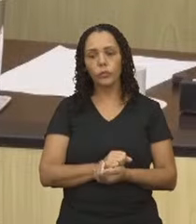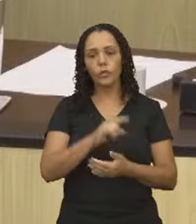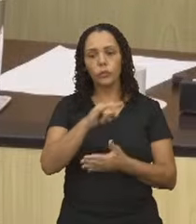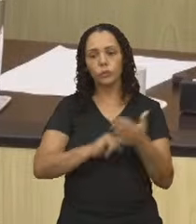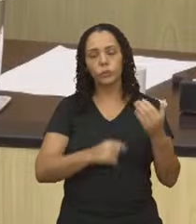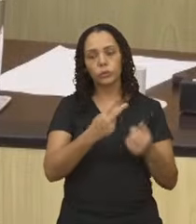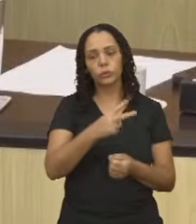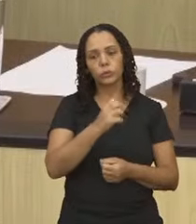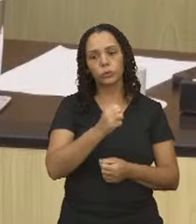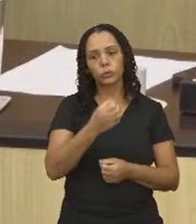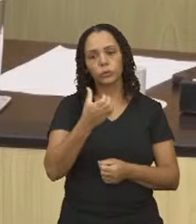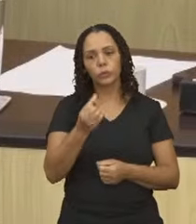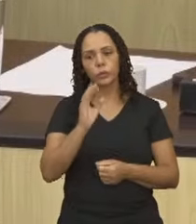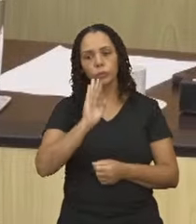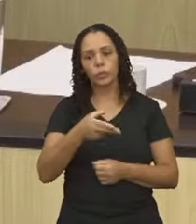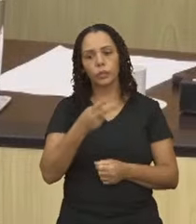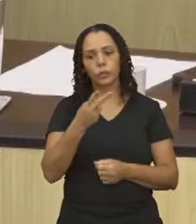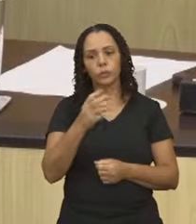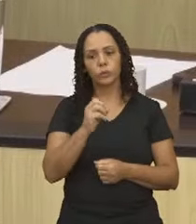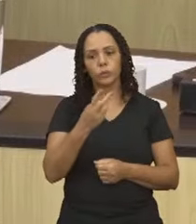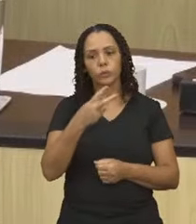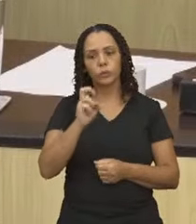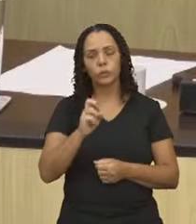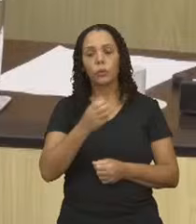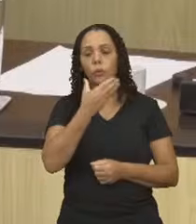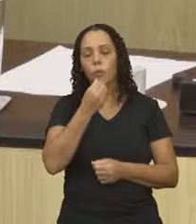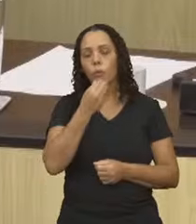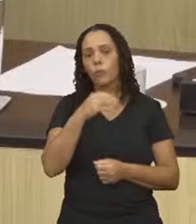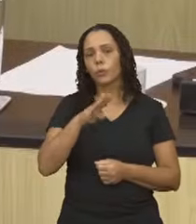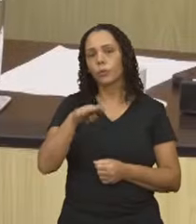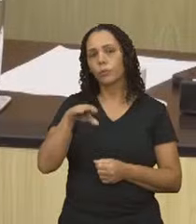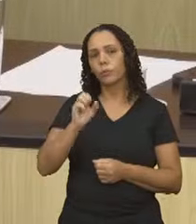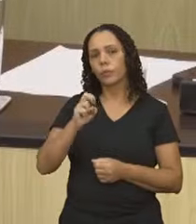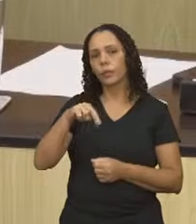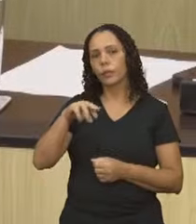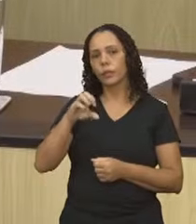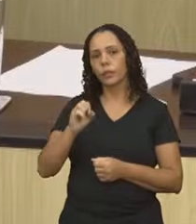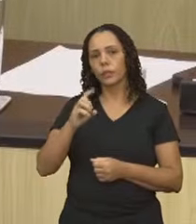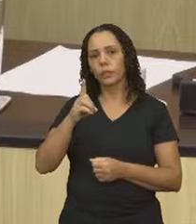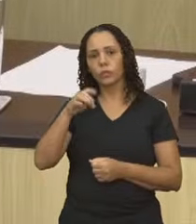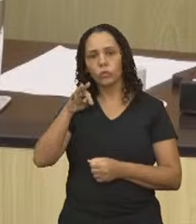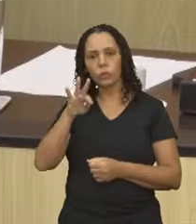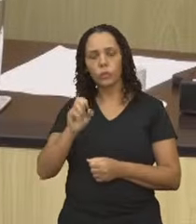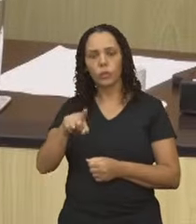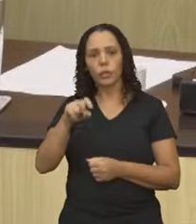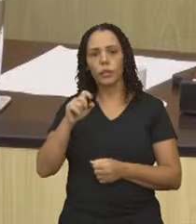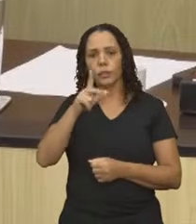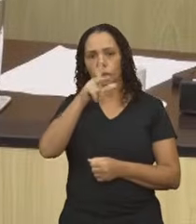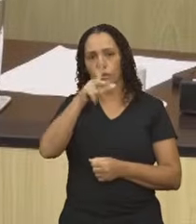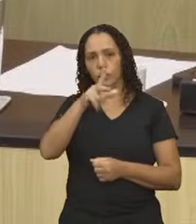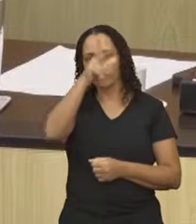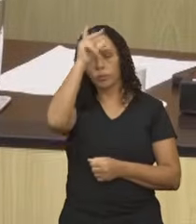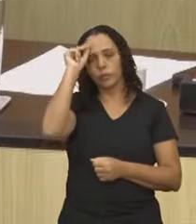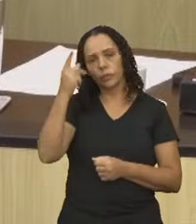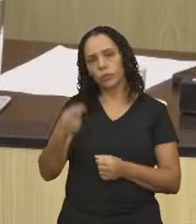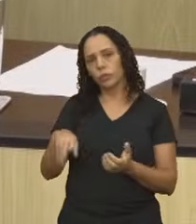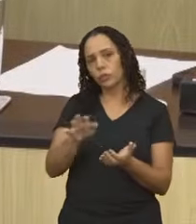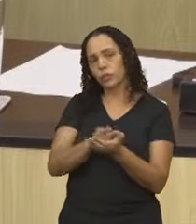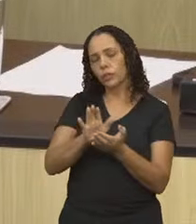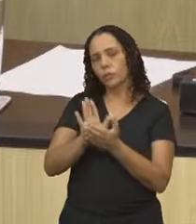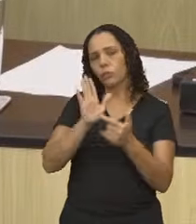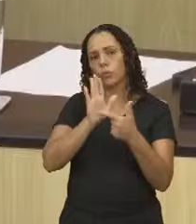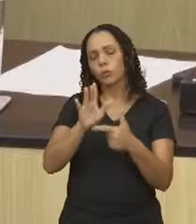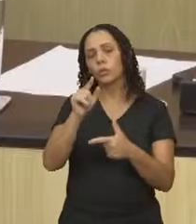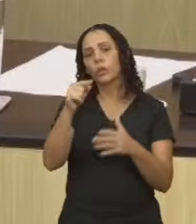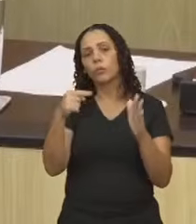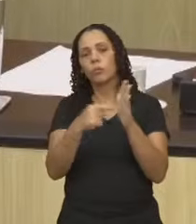286/2025, o senhor Benedito Sérgio Lencioni, digníssimo ex-prefeito de Jacareí, apresentou a esta casa